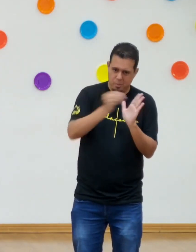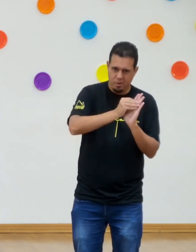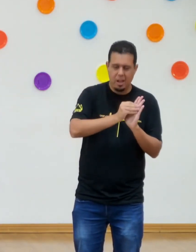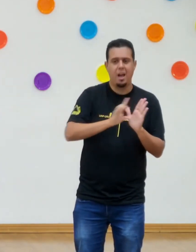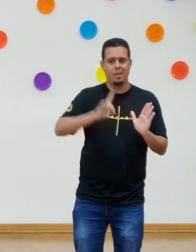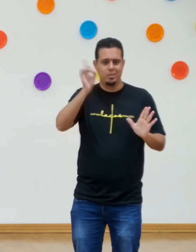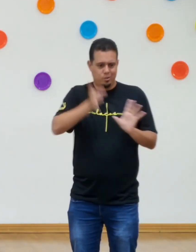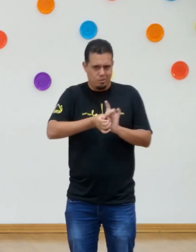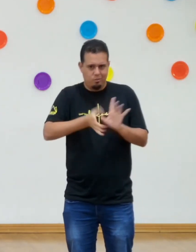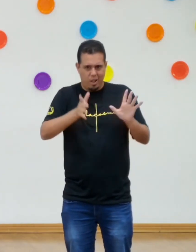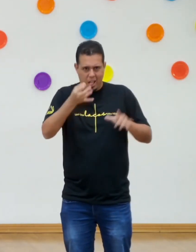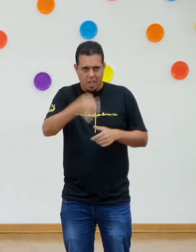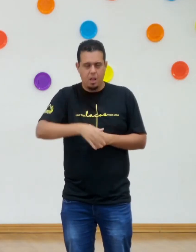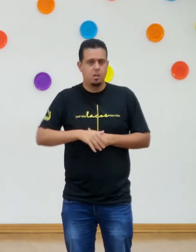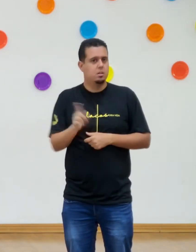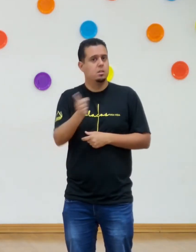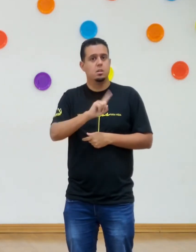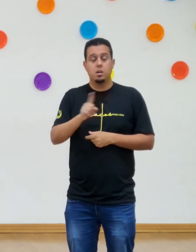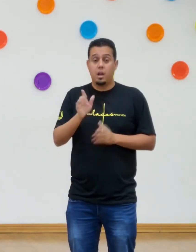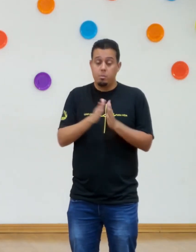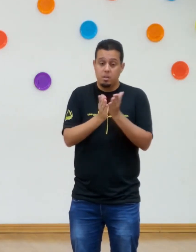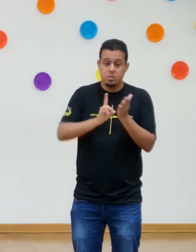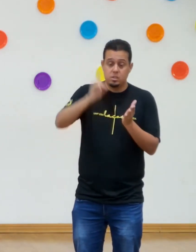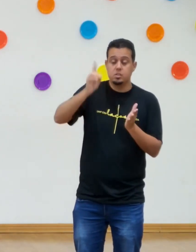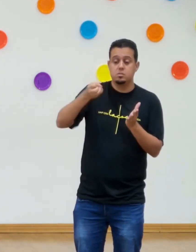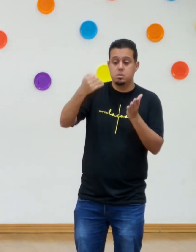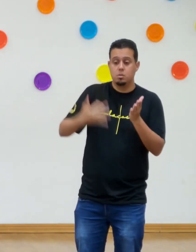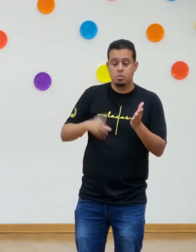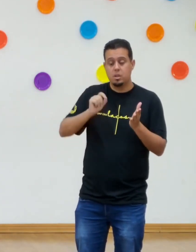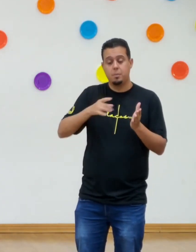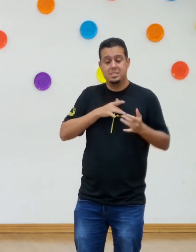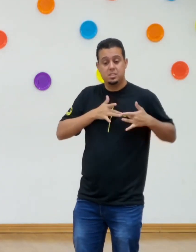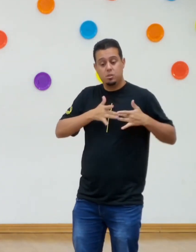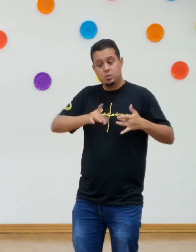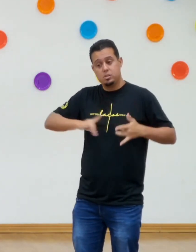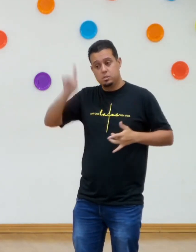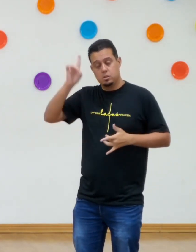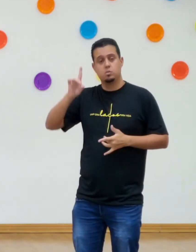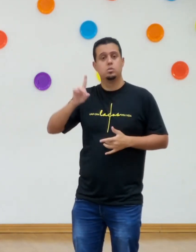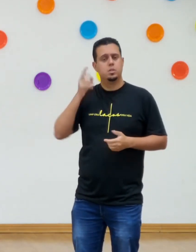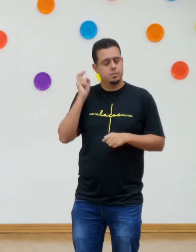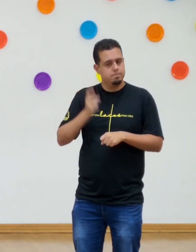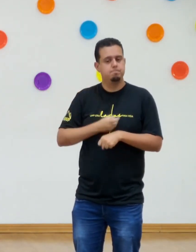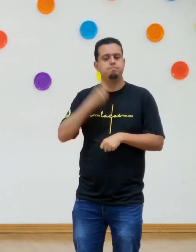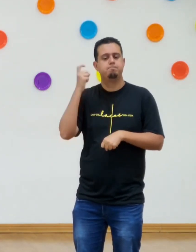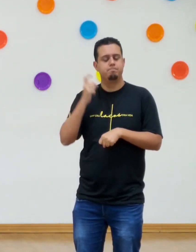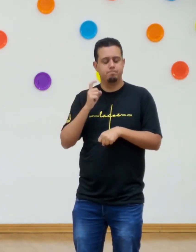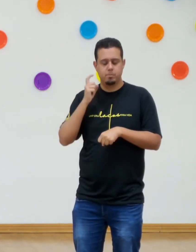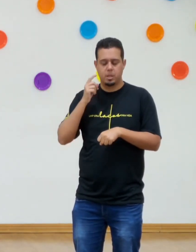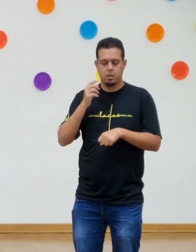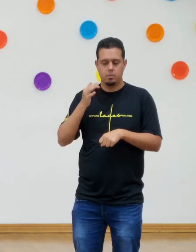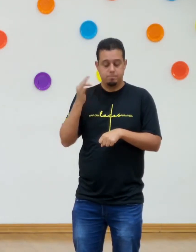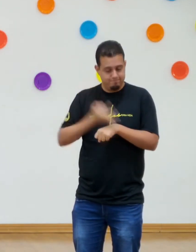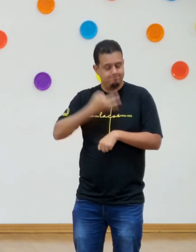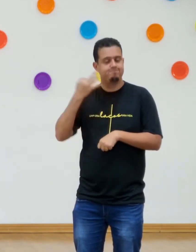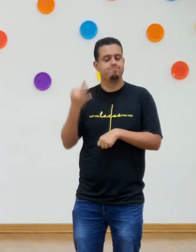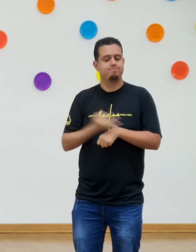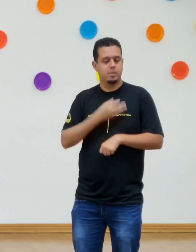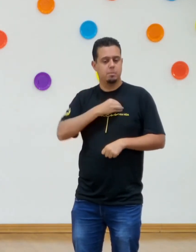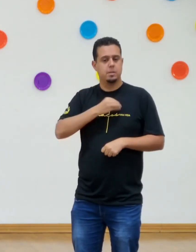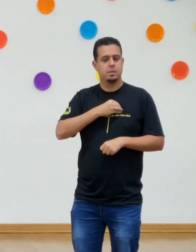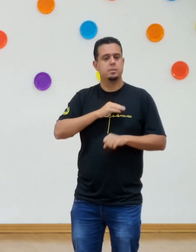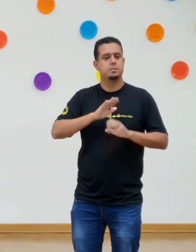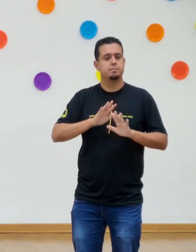história da Bíblia é uma história de misericórdia de Deus atrás de misericórdia, tolerava pecado, vez ou outra julgava, punia. Mas